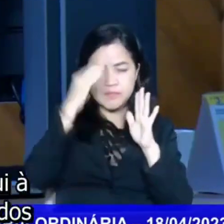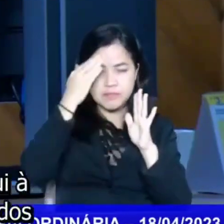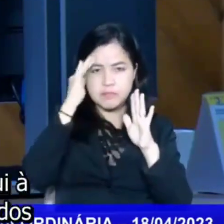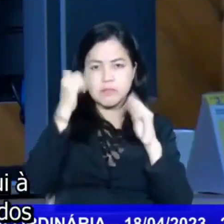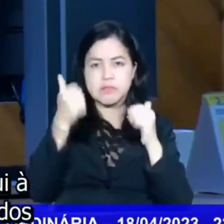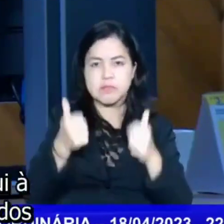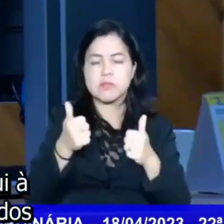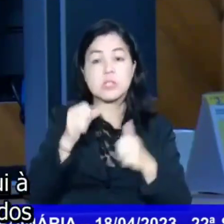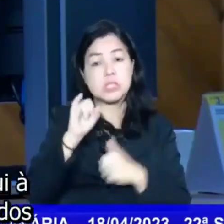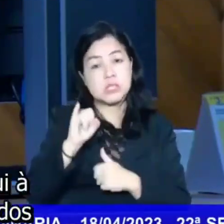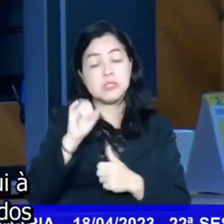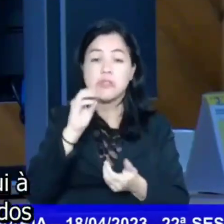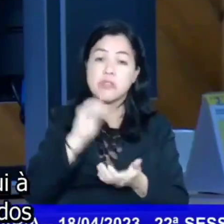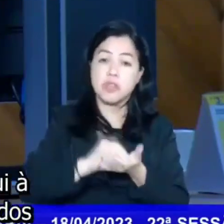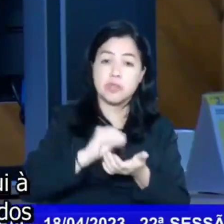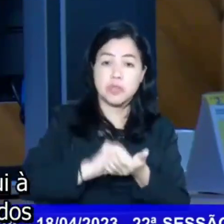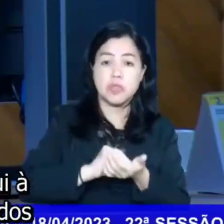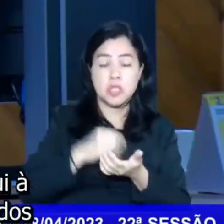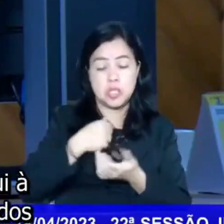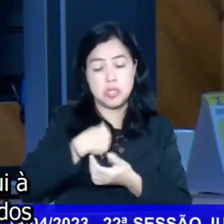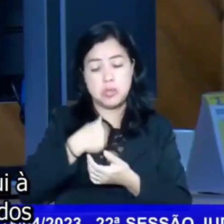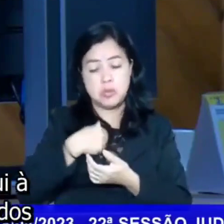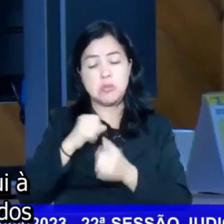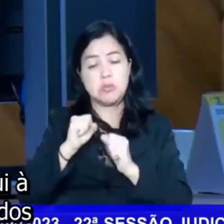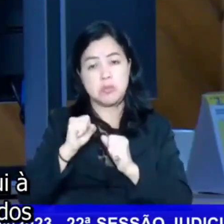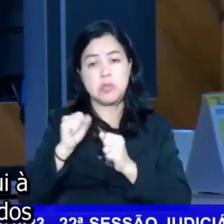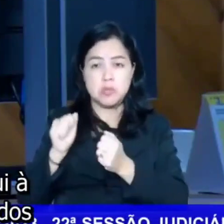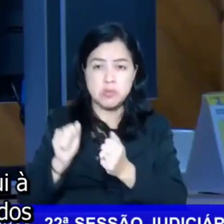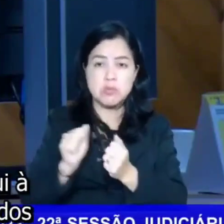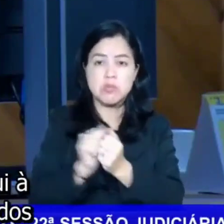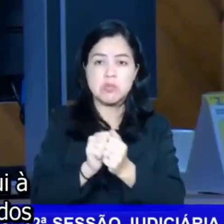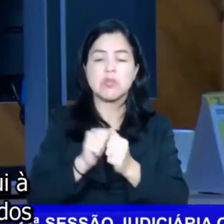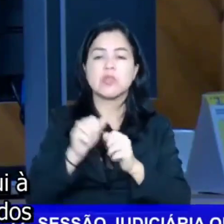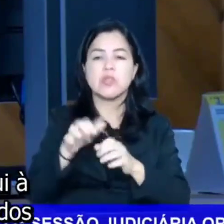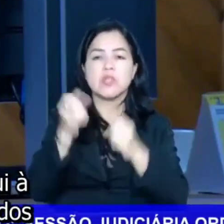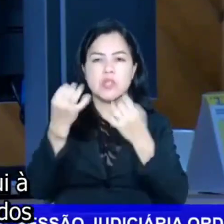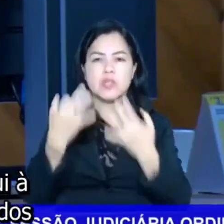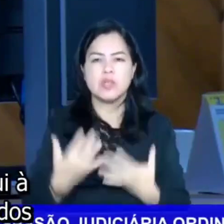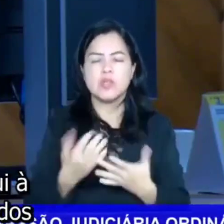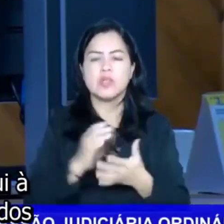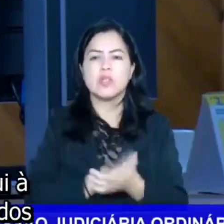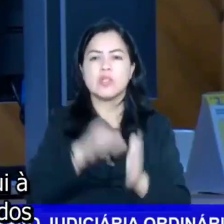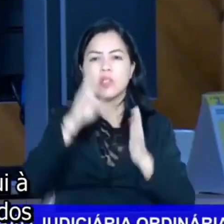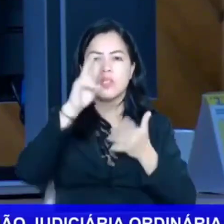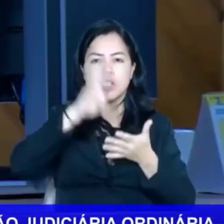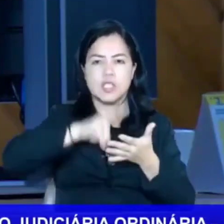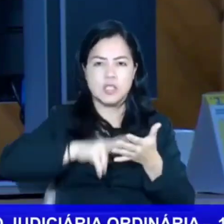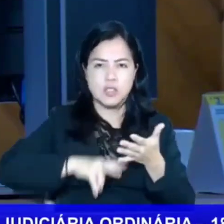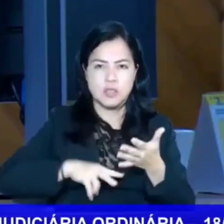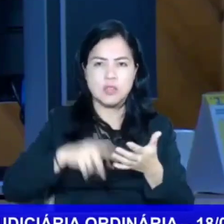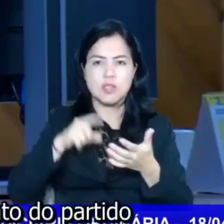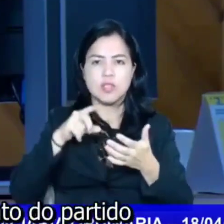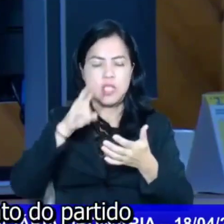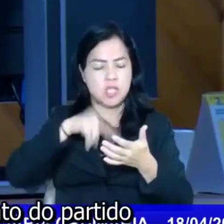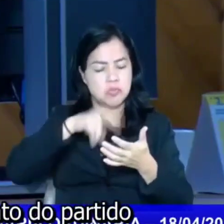Mas, se faltar alguma coisa, eu estou aqui à disposição. Então, da leitura desses pedidos,